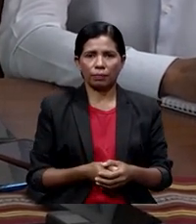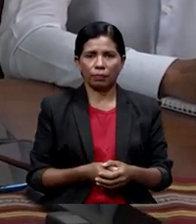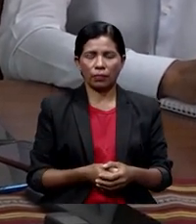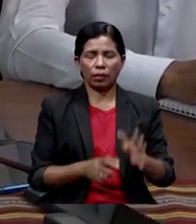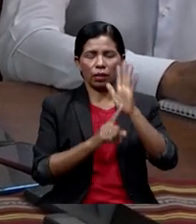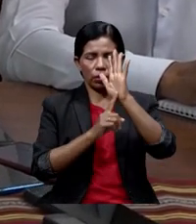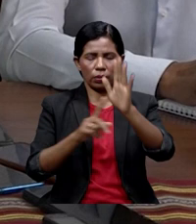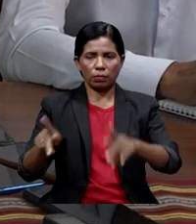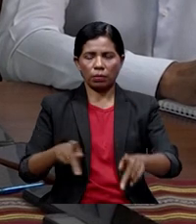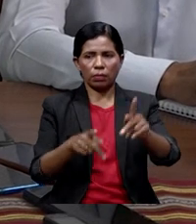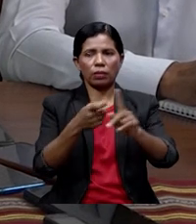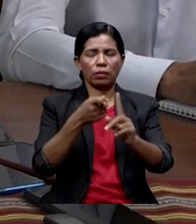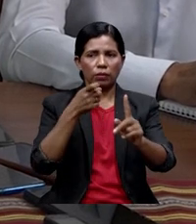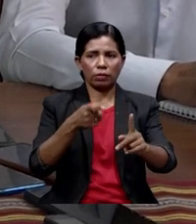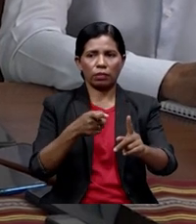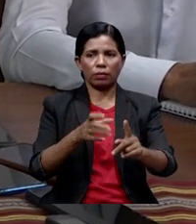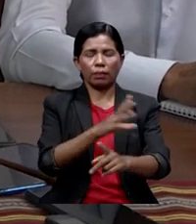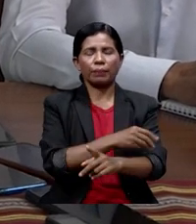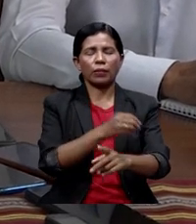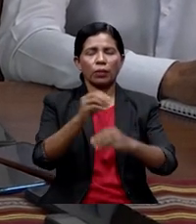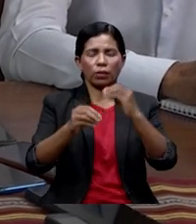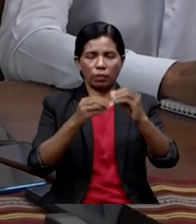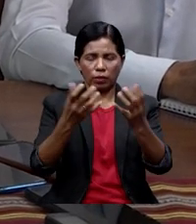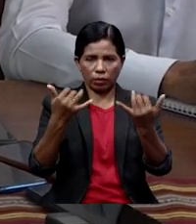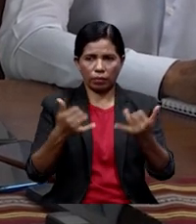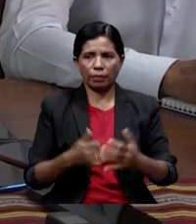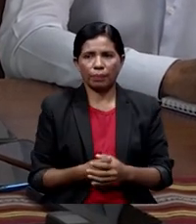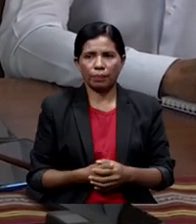informa para o público, li o seu ocasião, né? Catac,